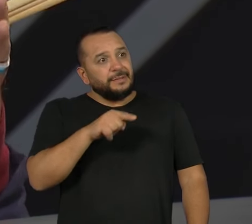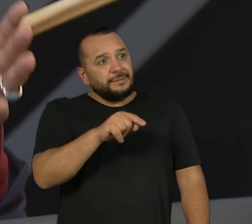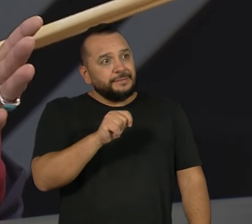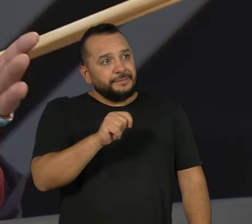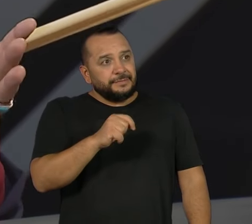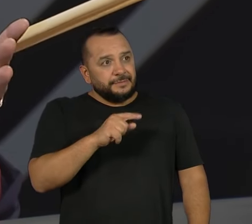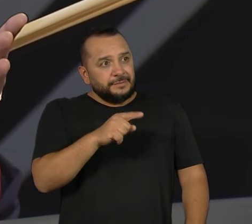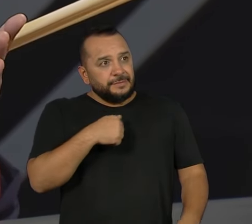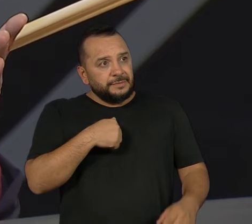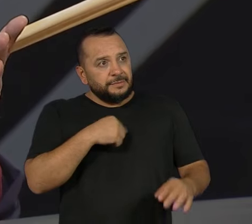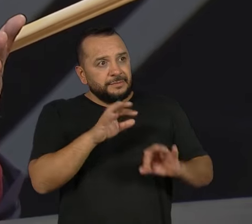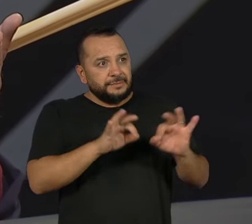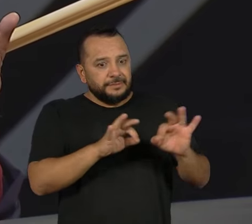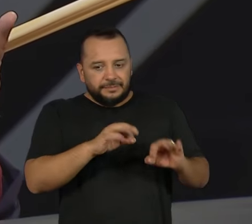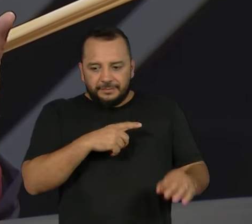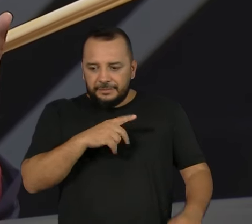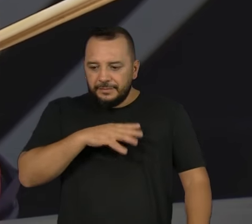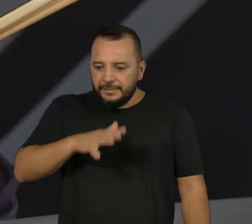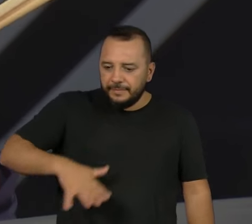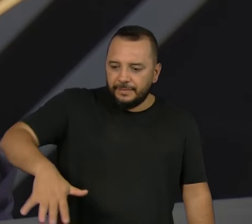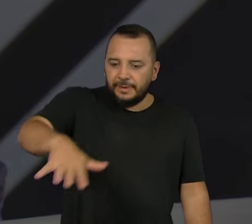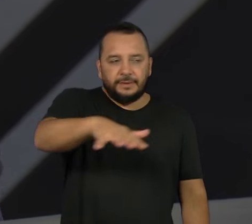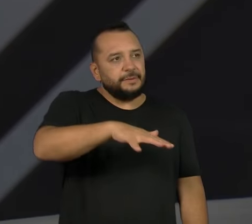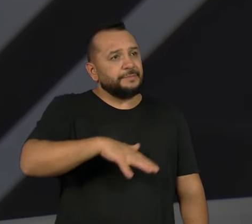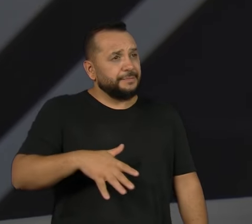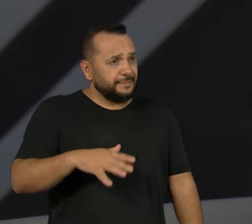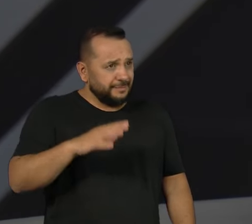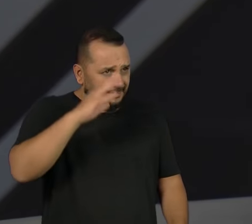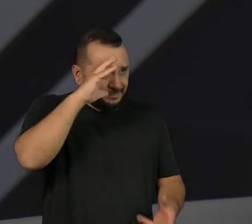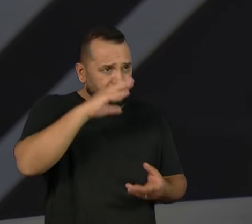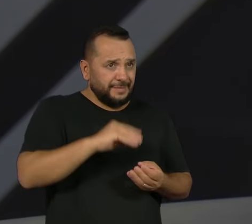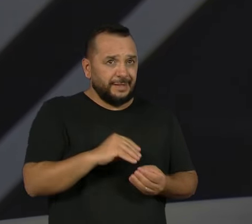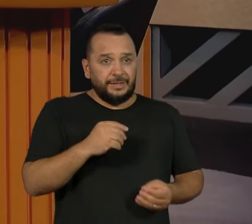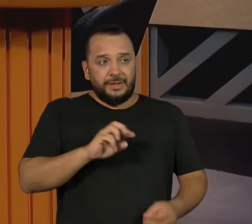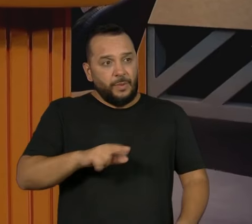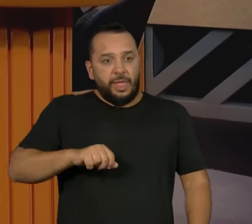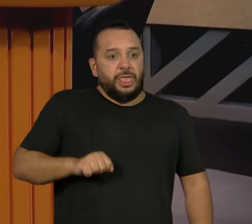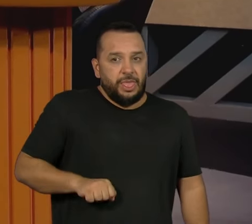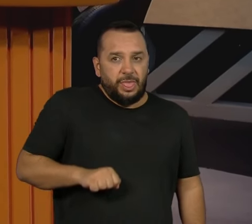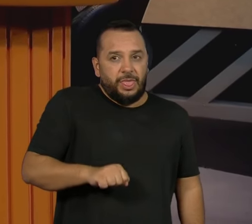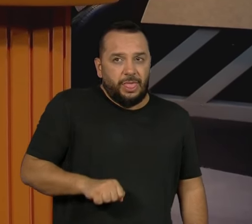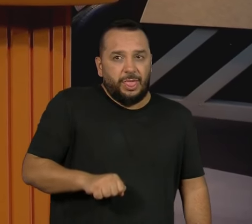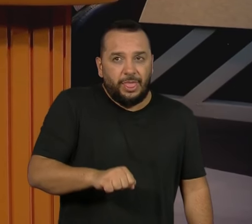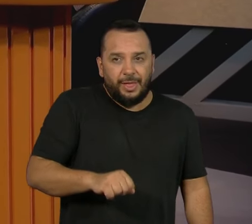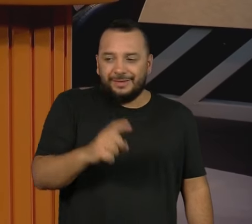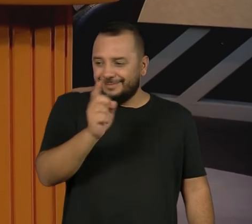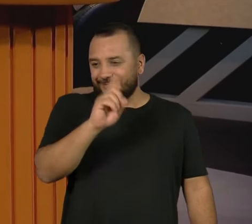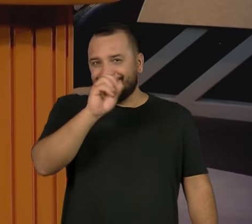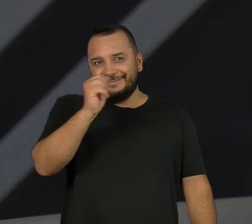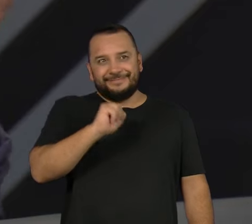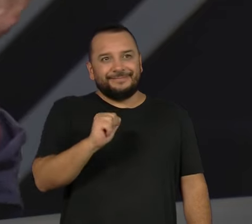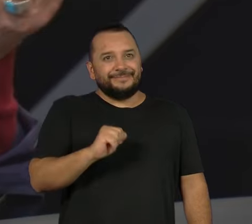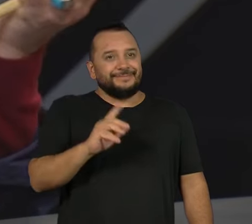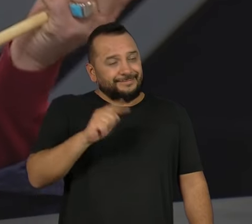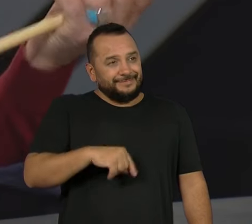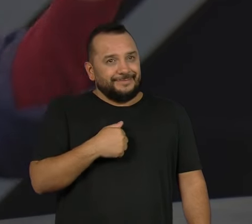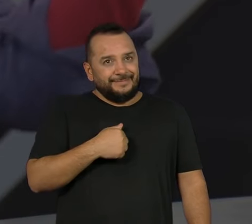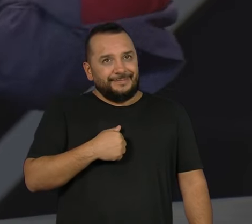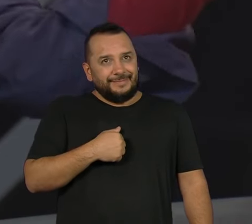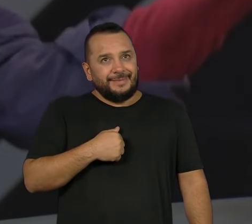você se organizar no espaço. Entendeu? Não é muleta, não é a bengala porque eu estou mancando.